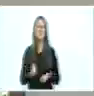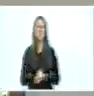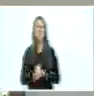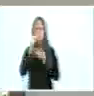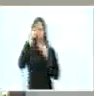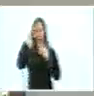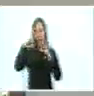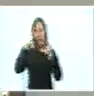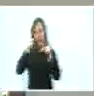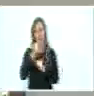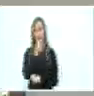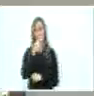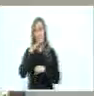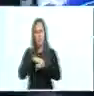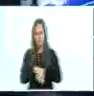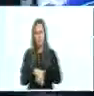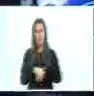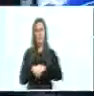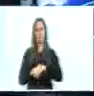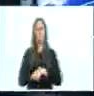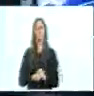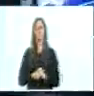boa noite.